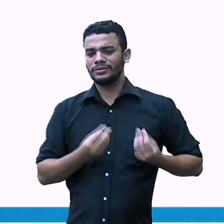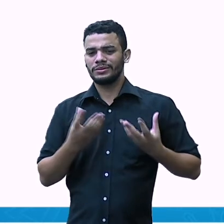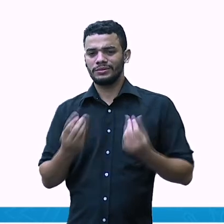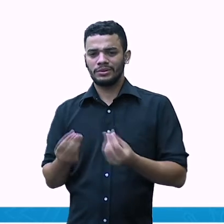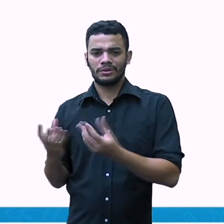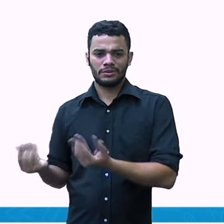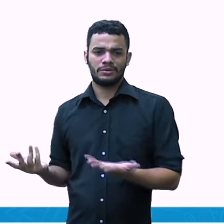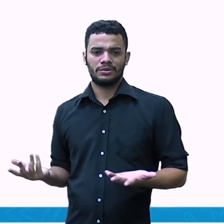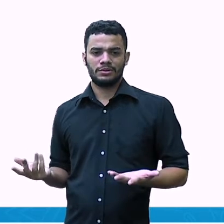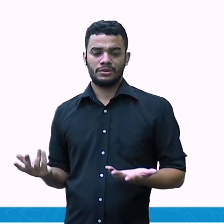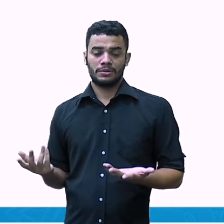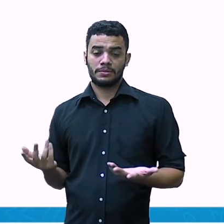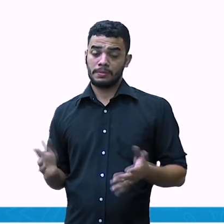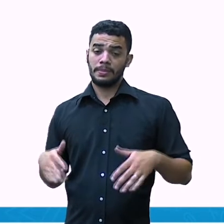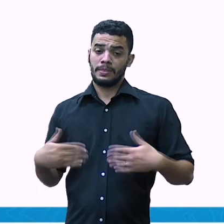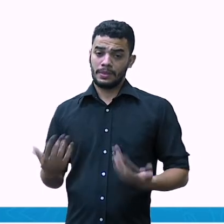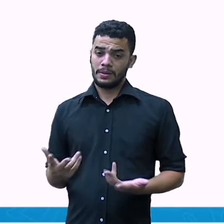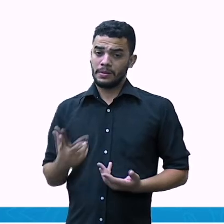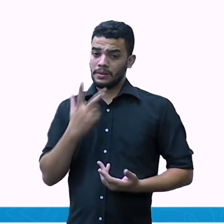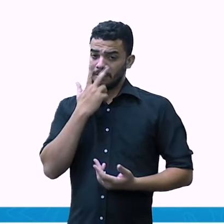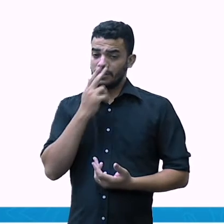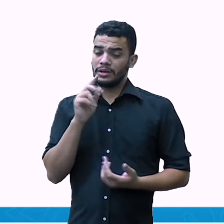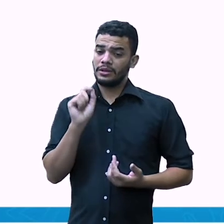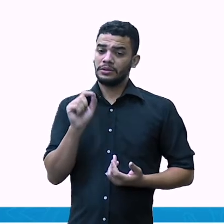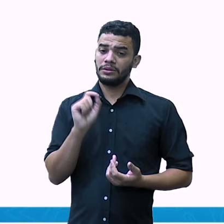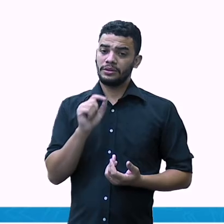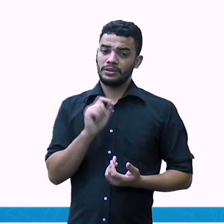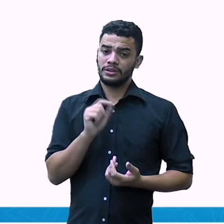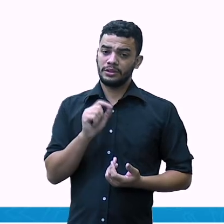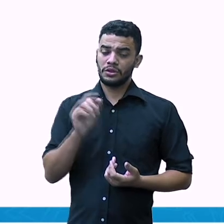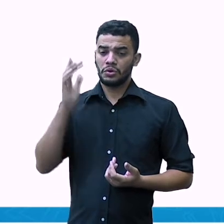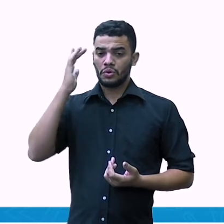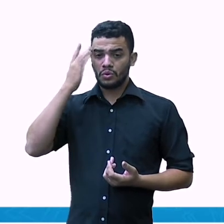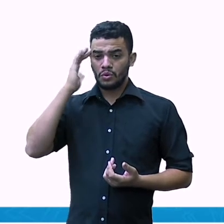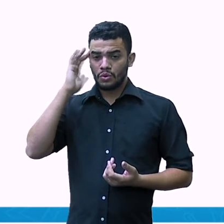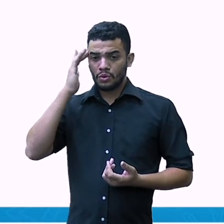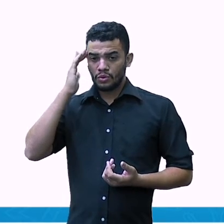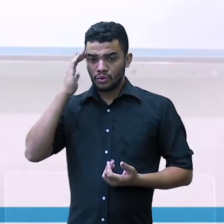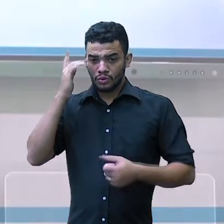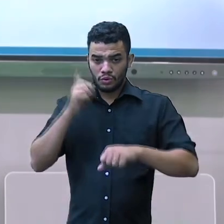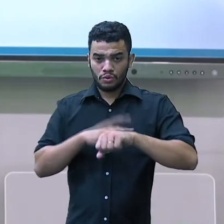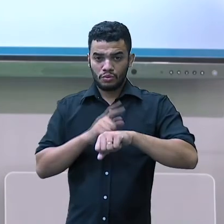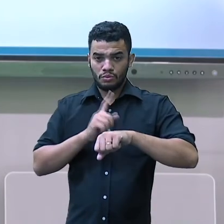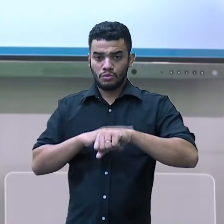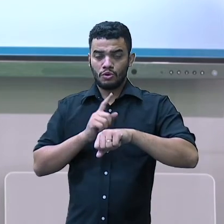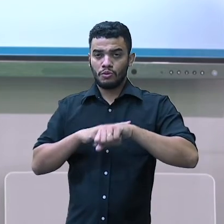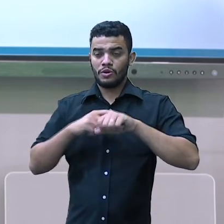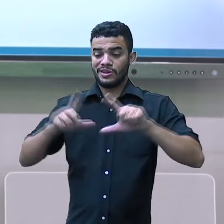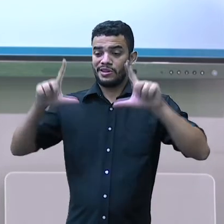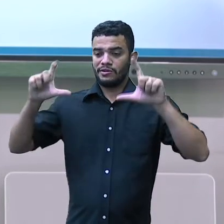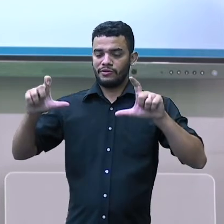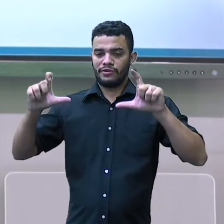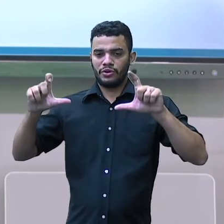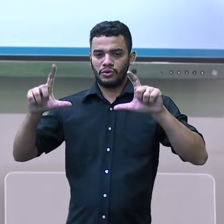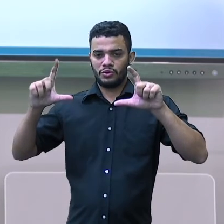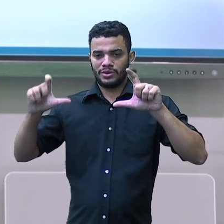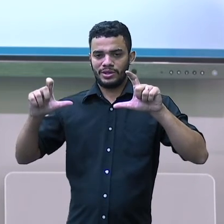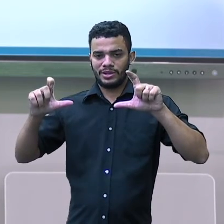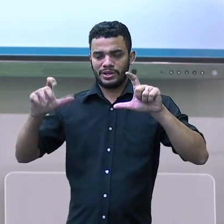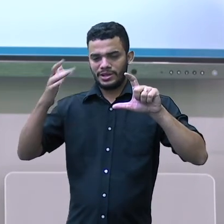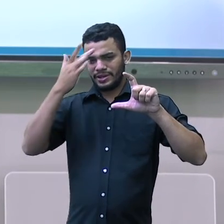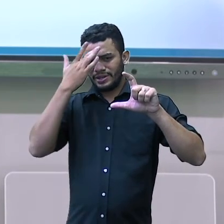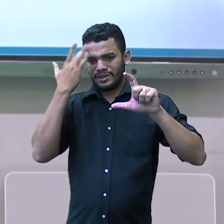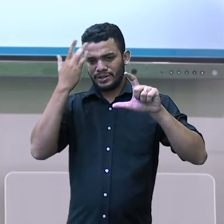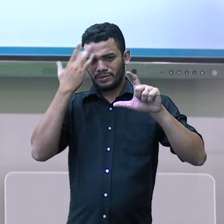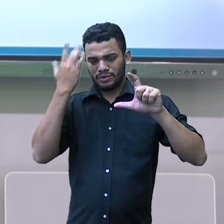que possivelmente essa foto foi tirada em um horário não comercial, ou seja, no